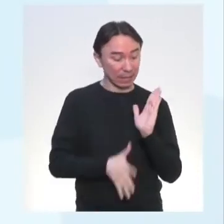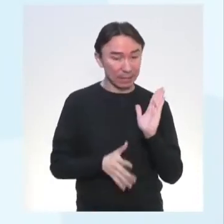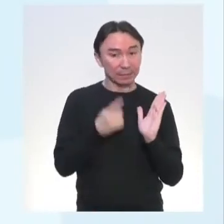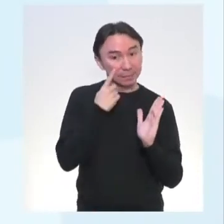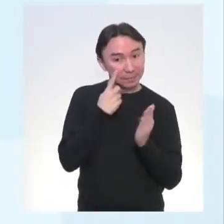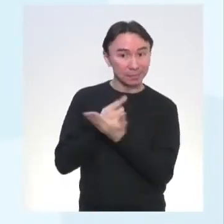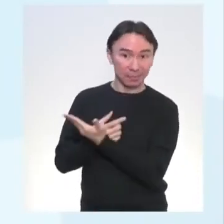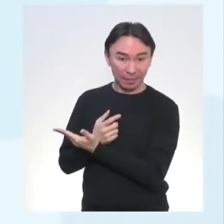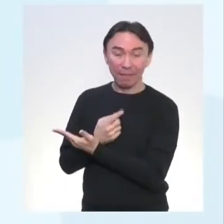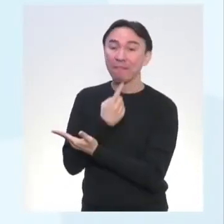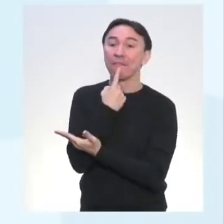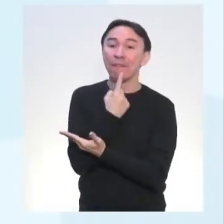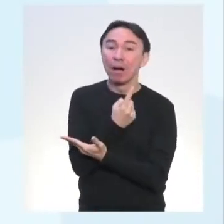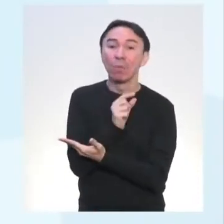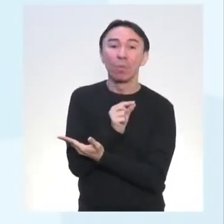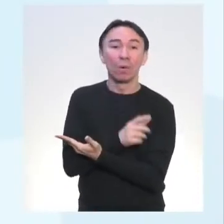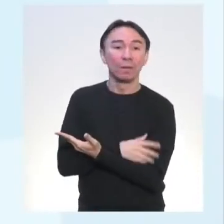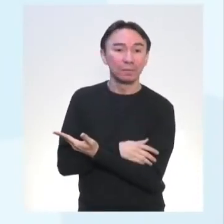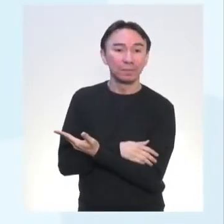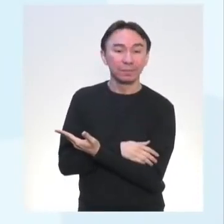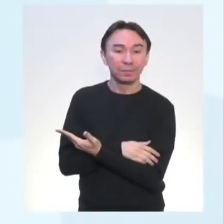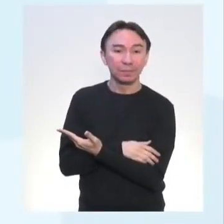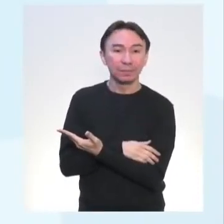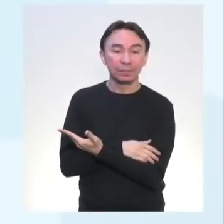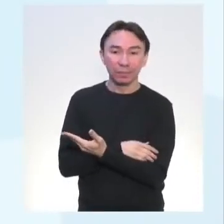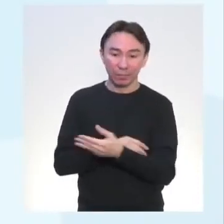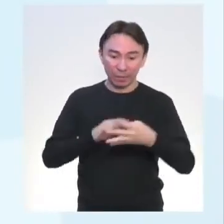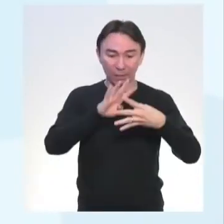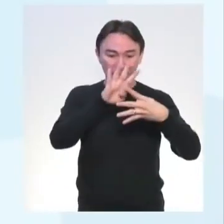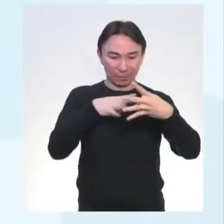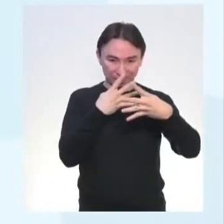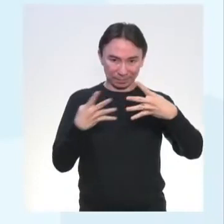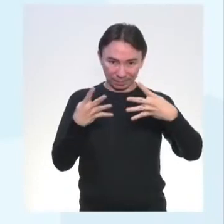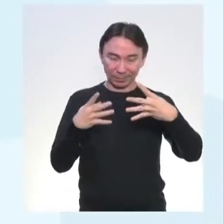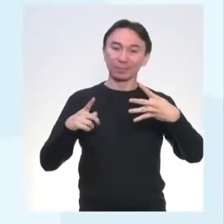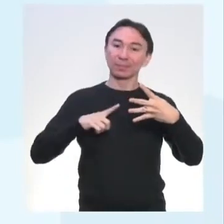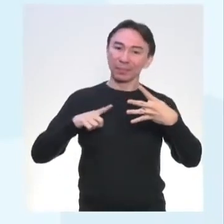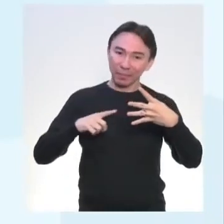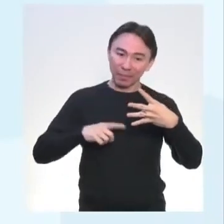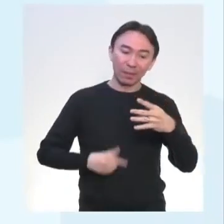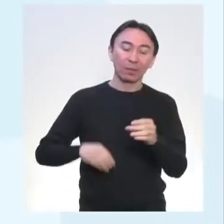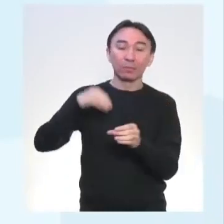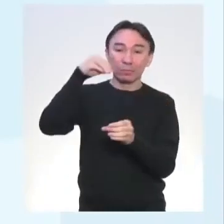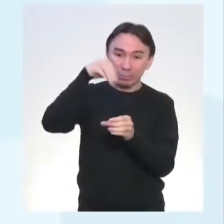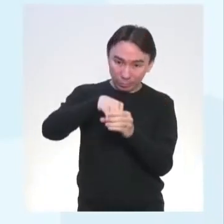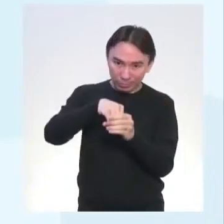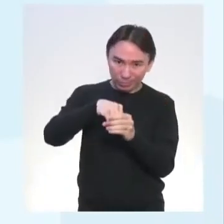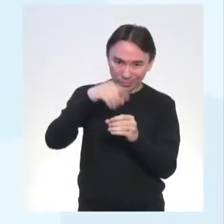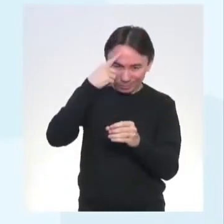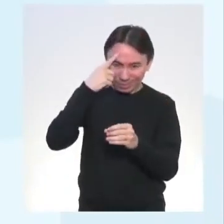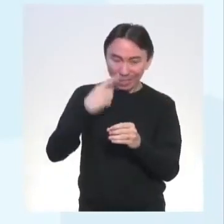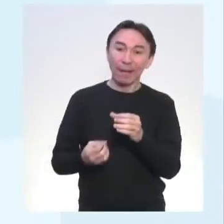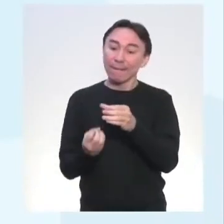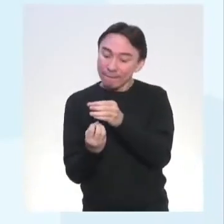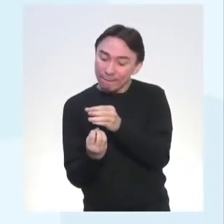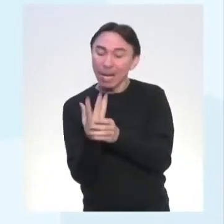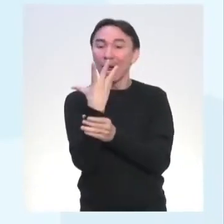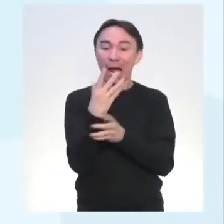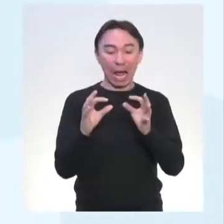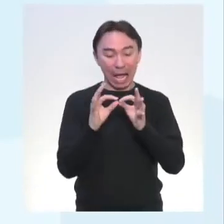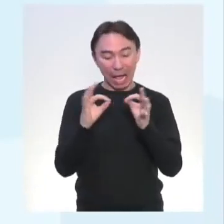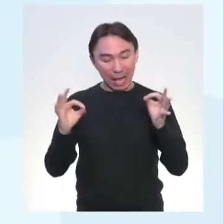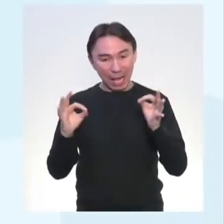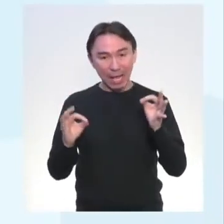desse mesmo quadriculado, a gente vai criar um segmento de reta chamado MN. Né? E esse segmento de